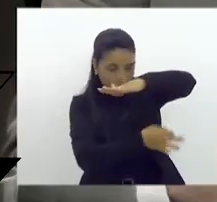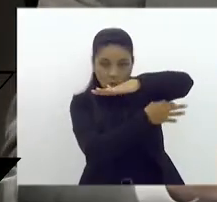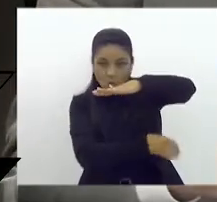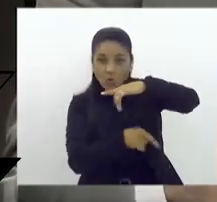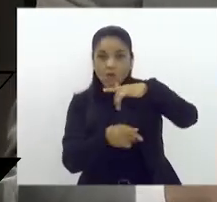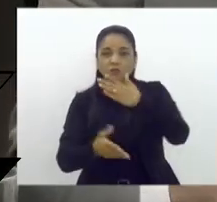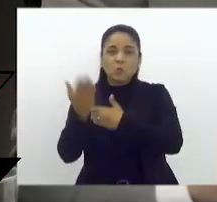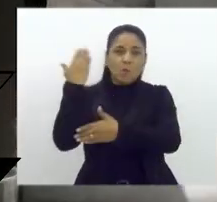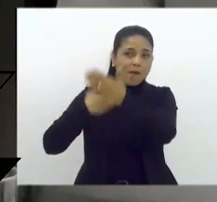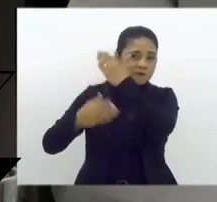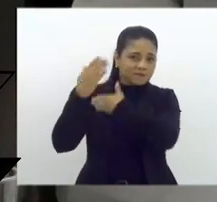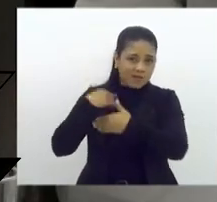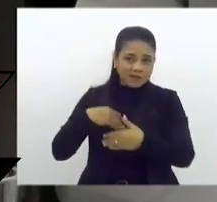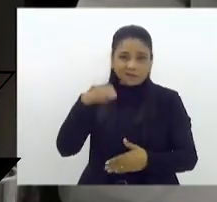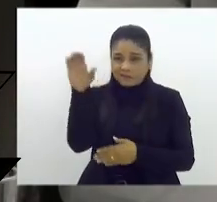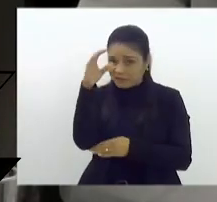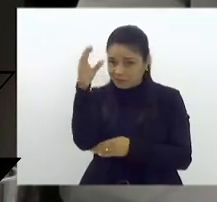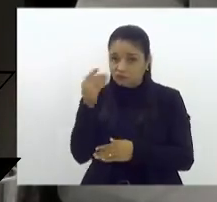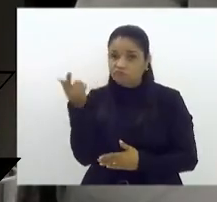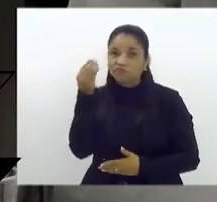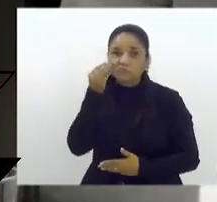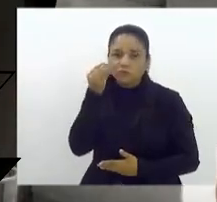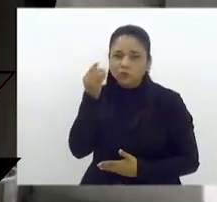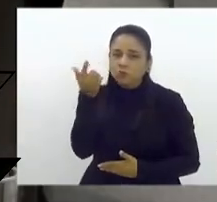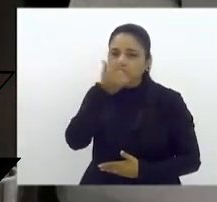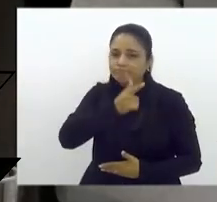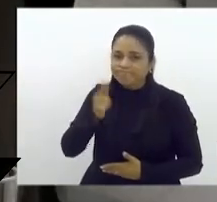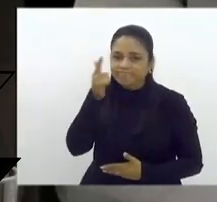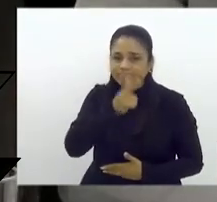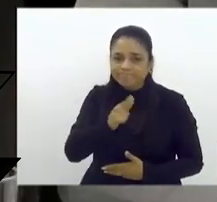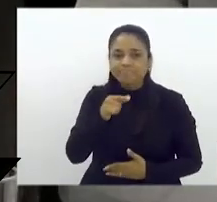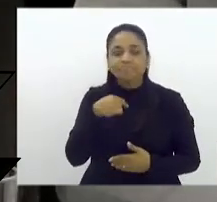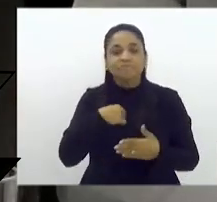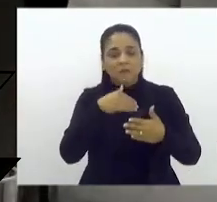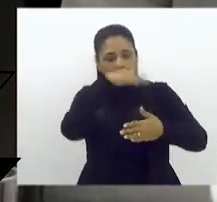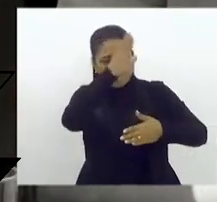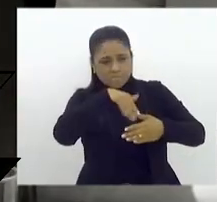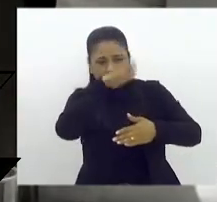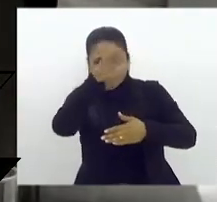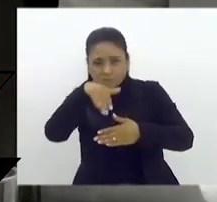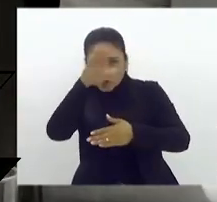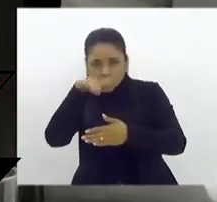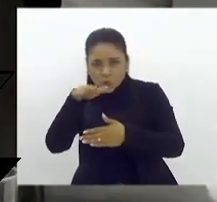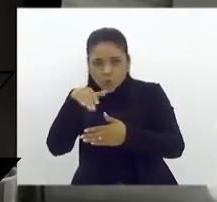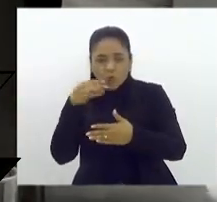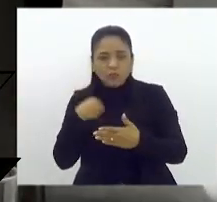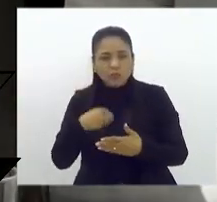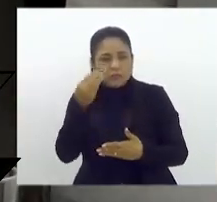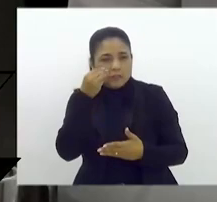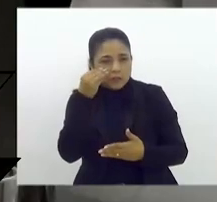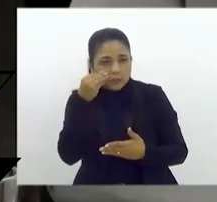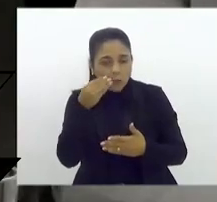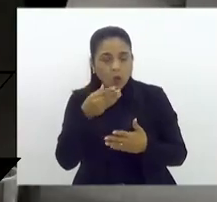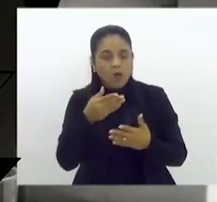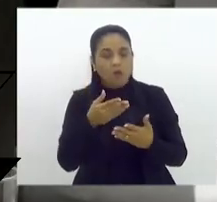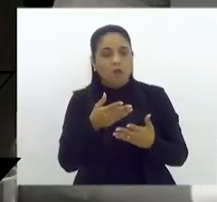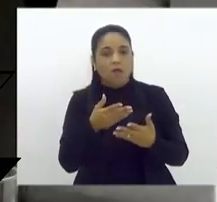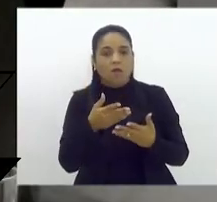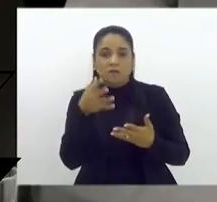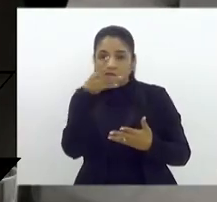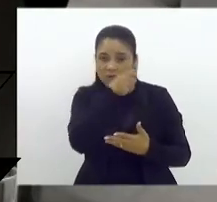Serginho, recuperar alguns pontos que foram cobertos por outras pinturas, inclusive pinturas de manutenção da própria